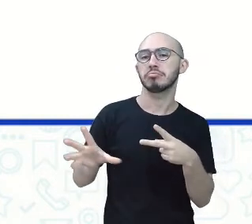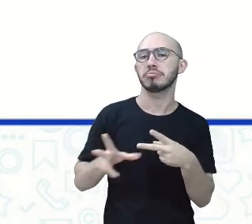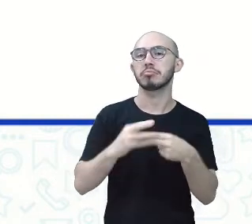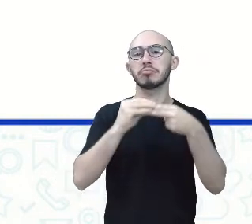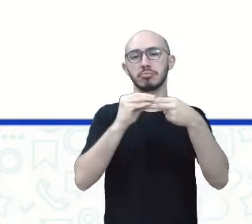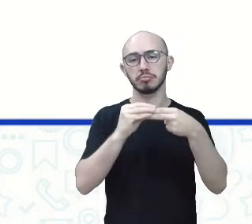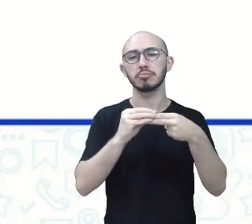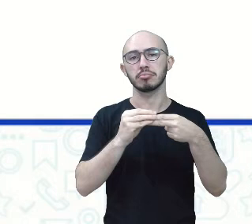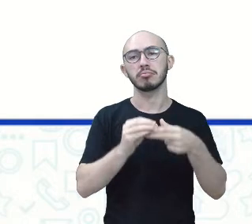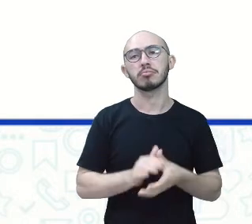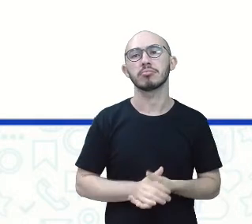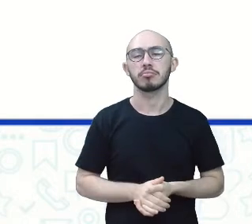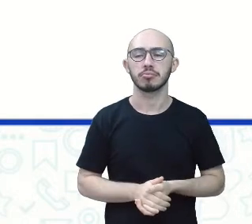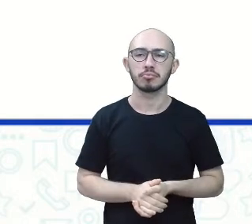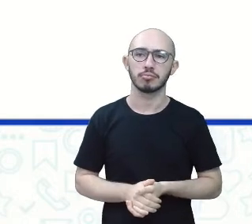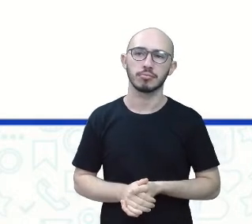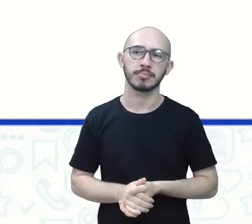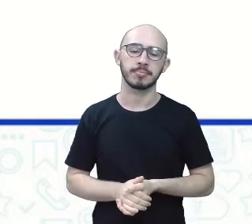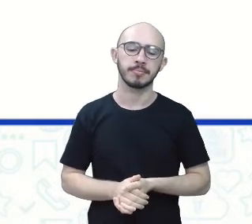complementares.